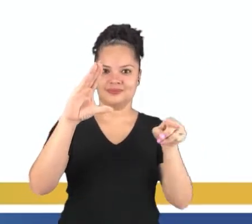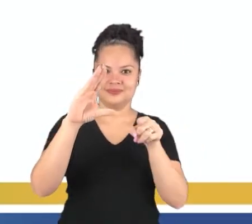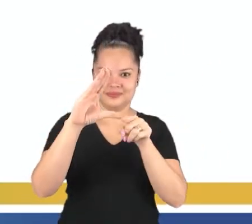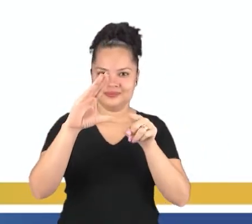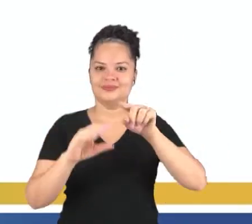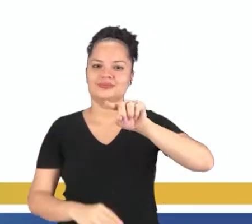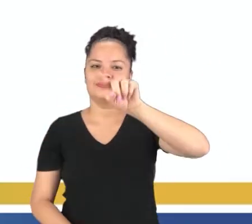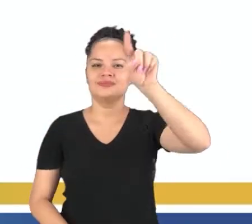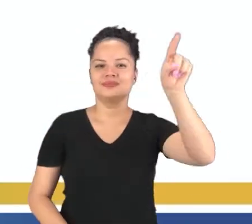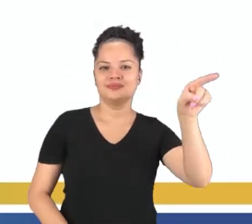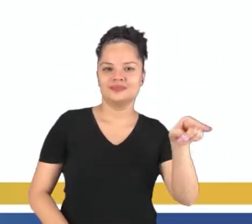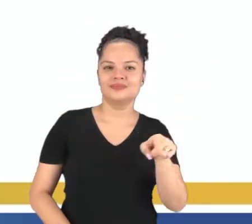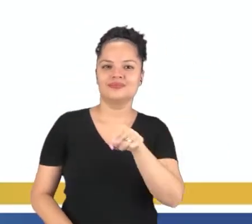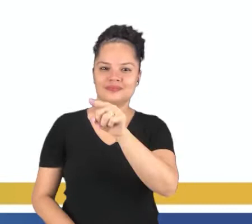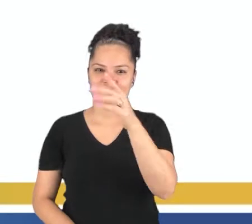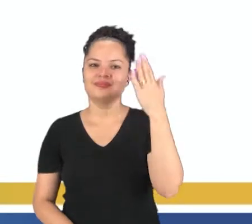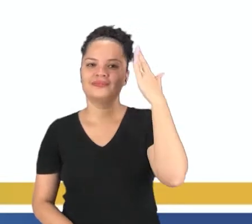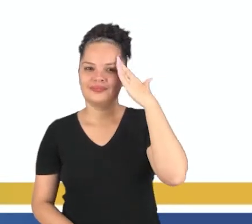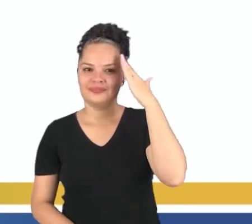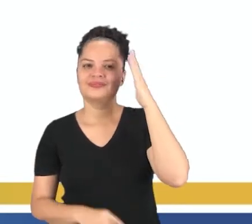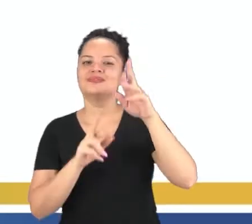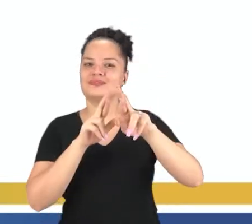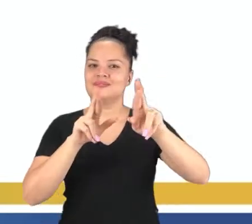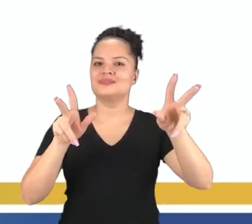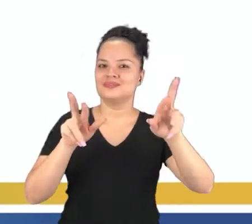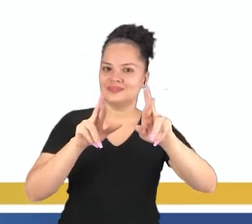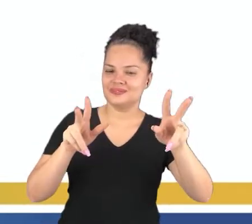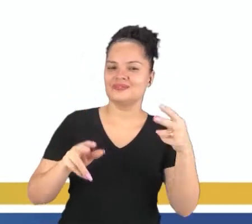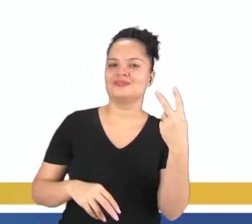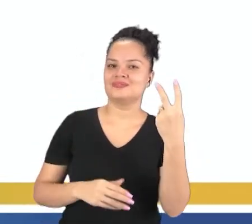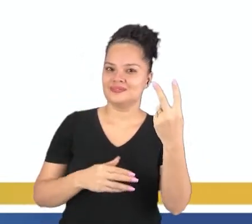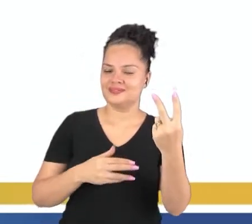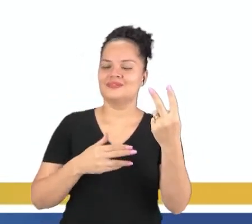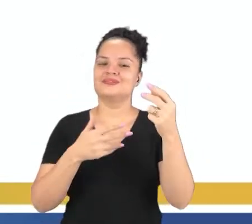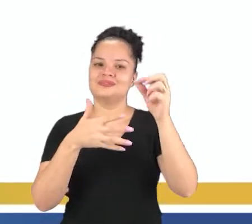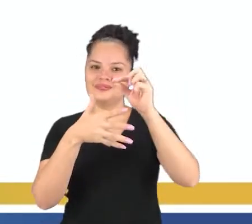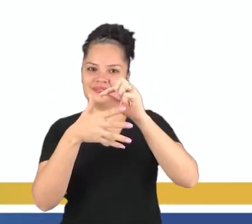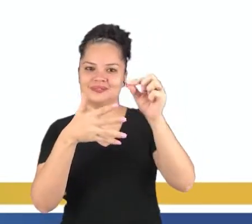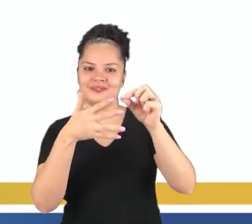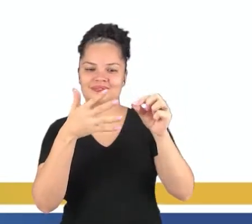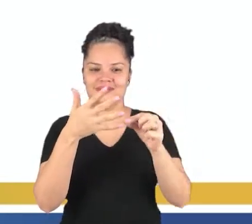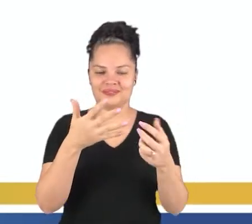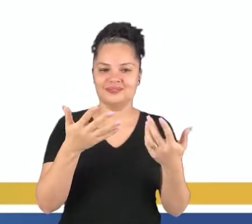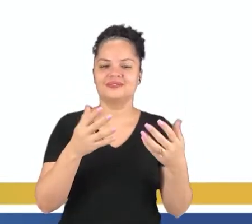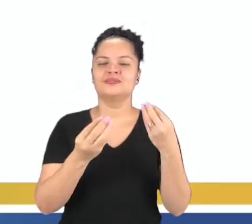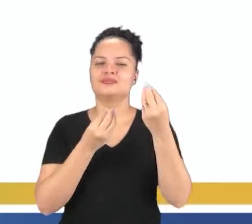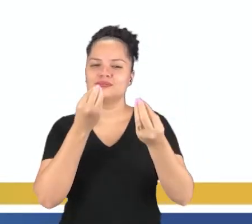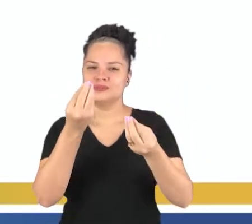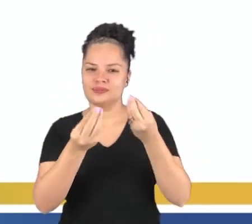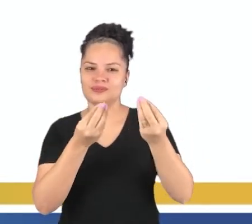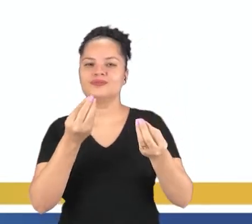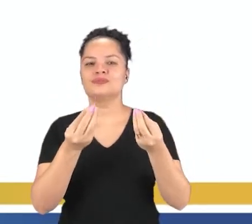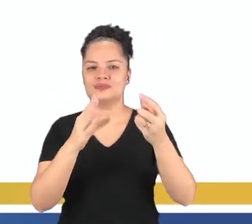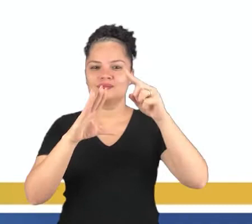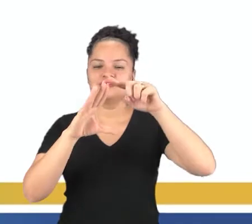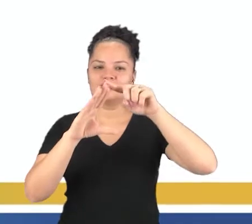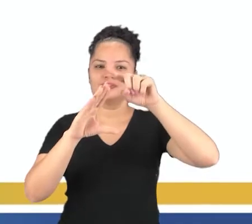Nós vamos aprender a diferenciar esses dois elementos e vamos estudar algumas posições relativas entre